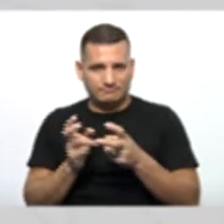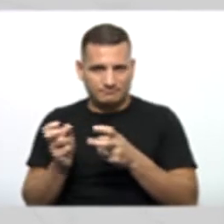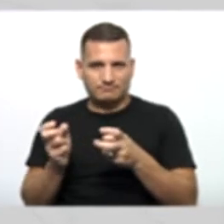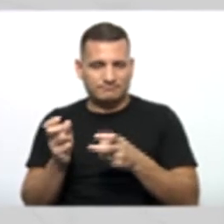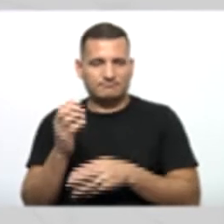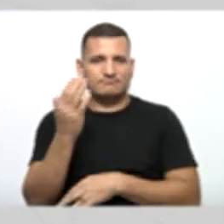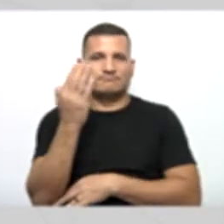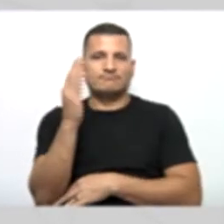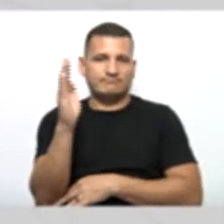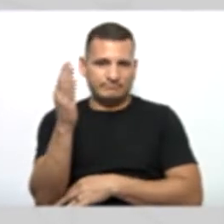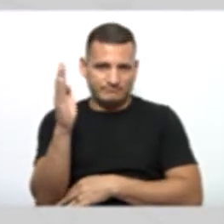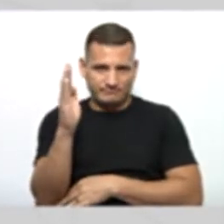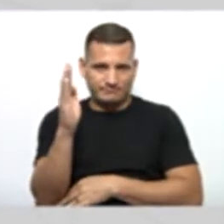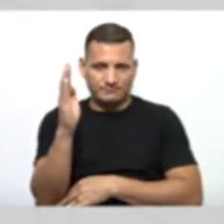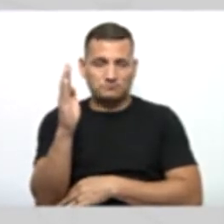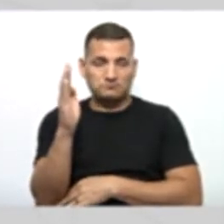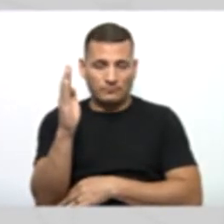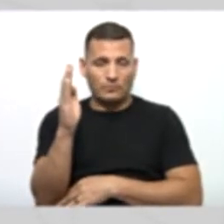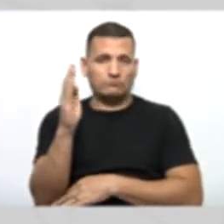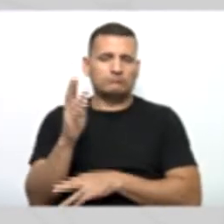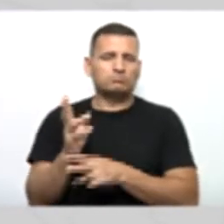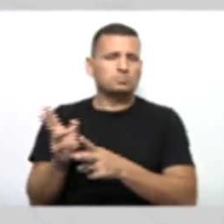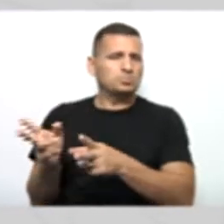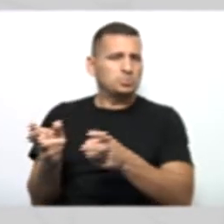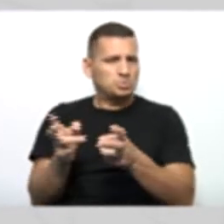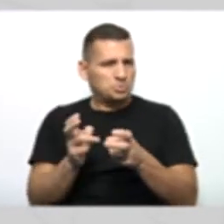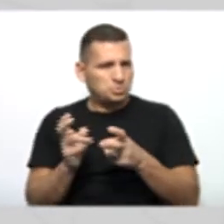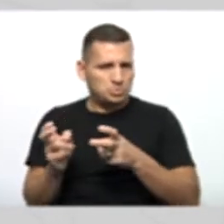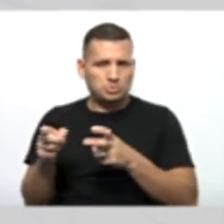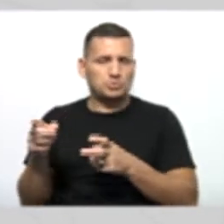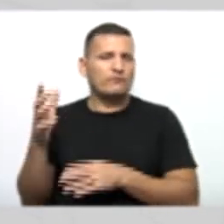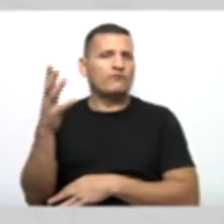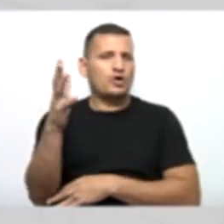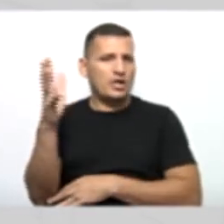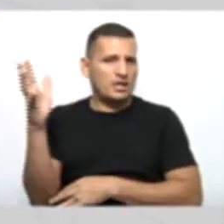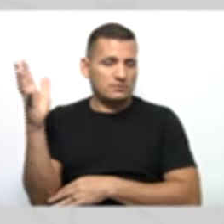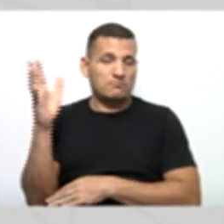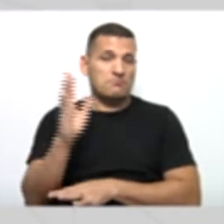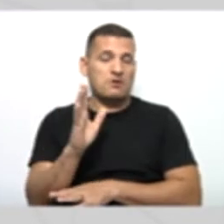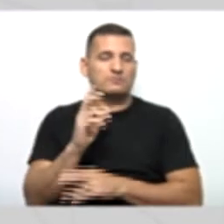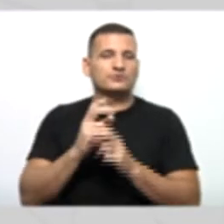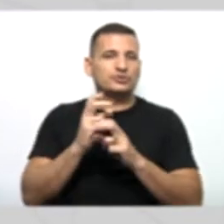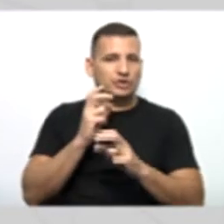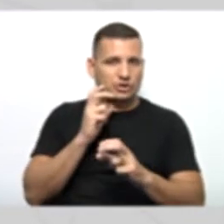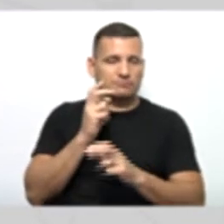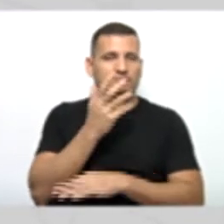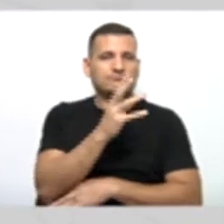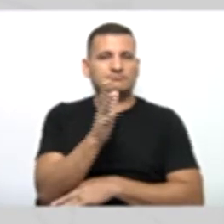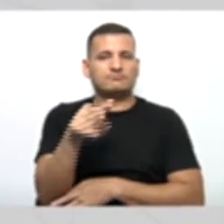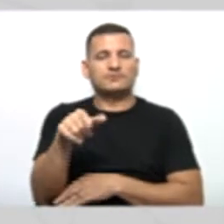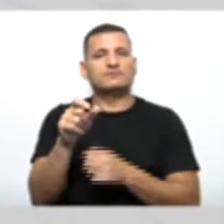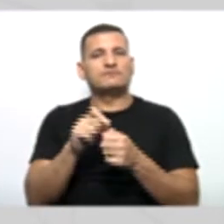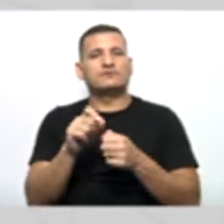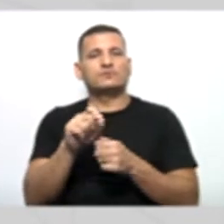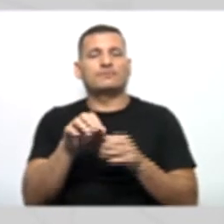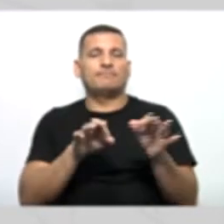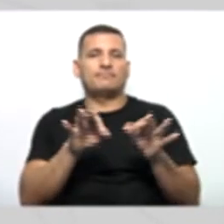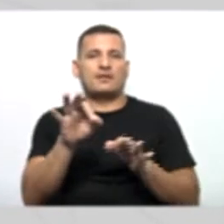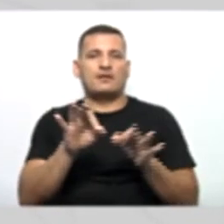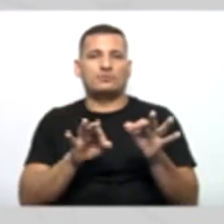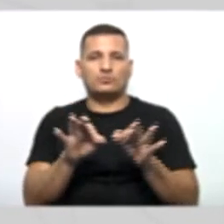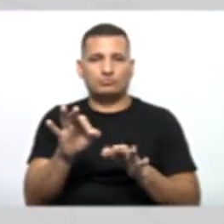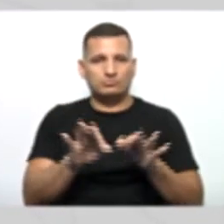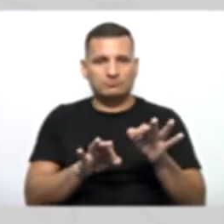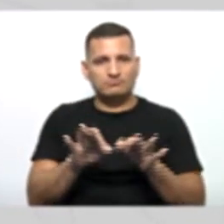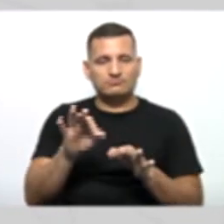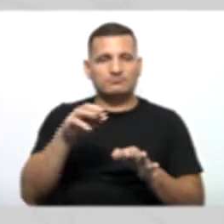de floresta. Para essa extração, o engenheiro florestal desenvolveu um plano de manejo que